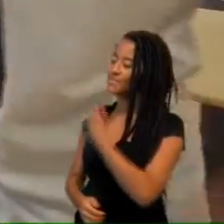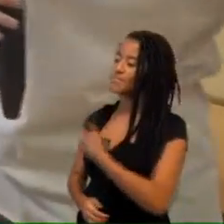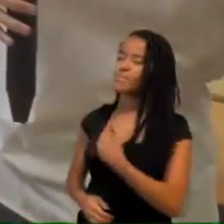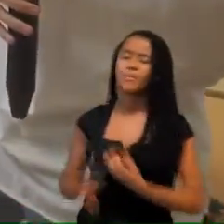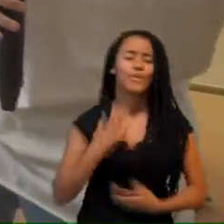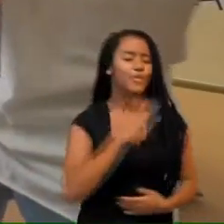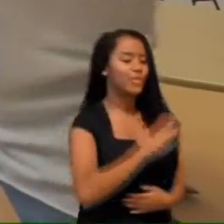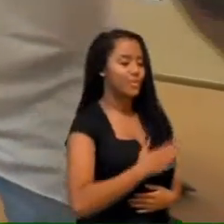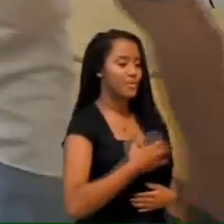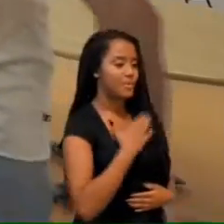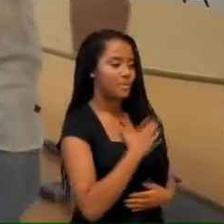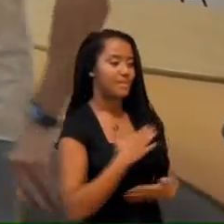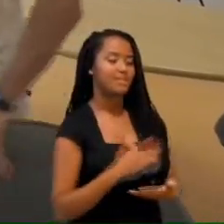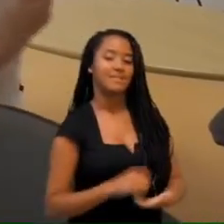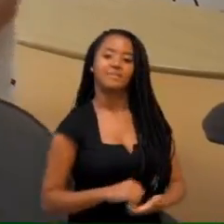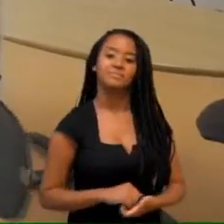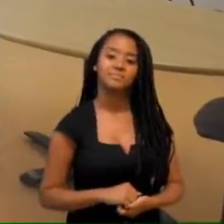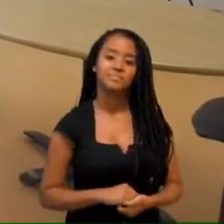muito